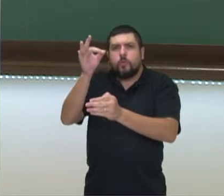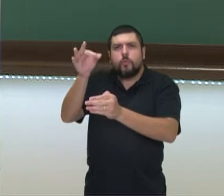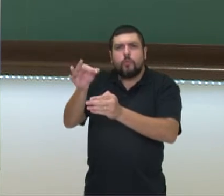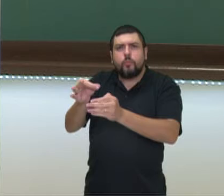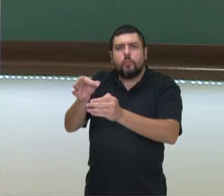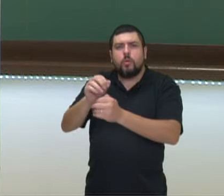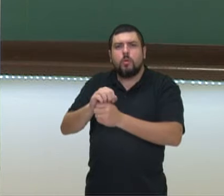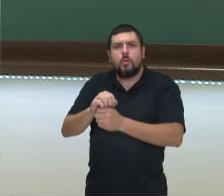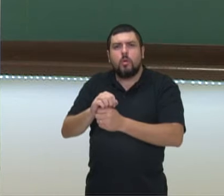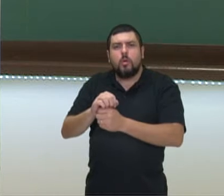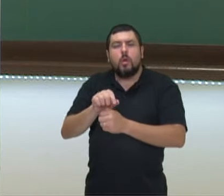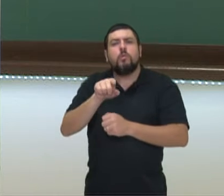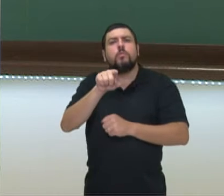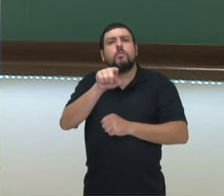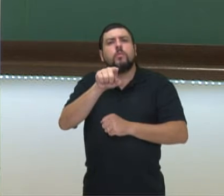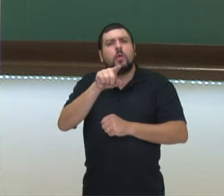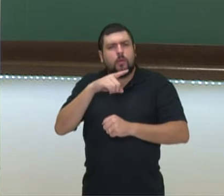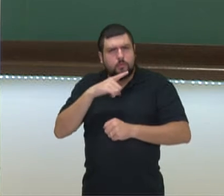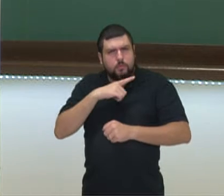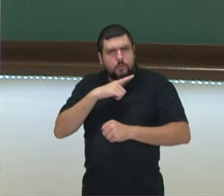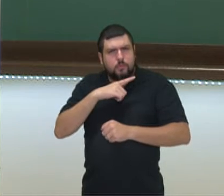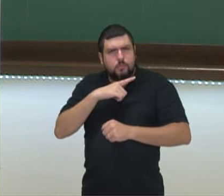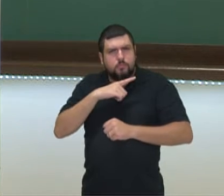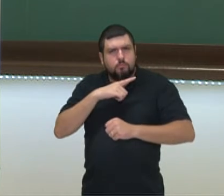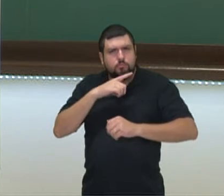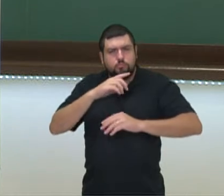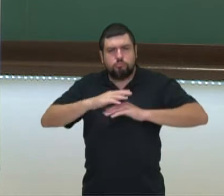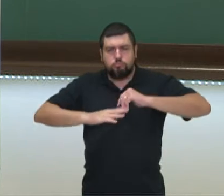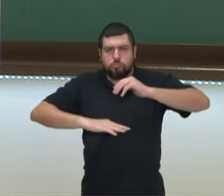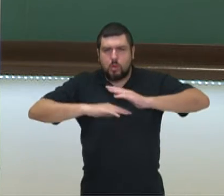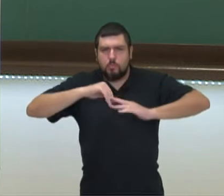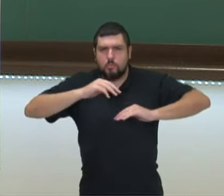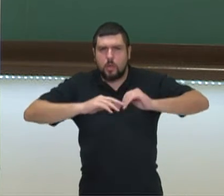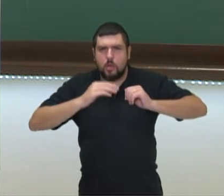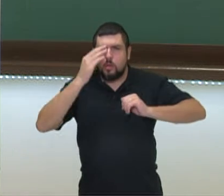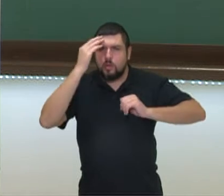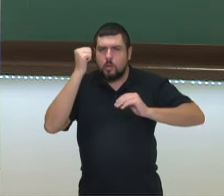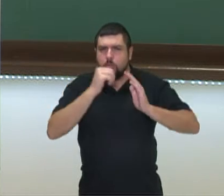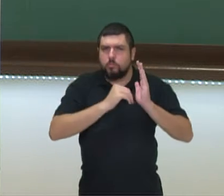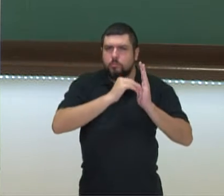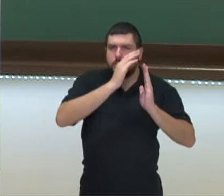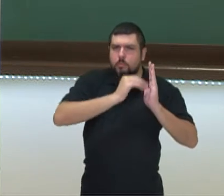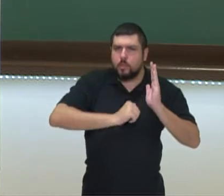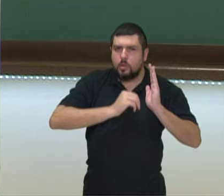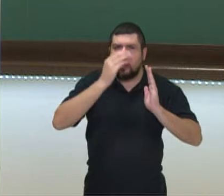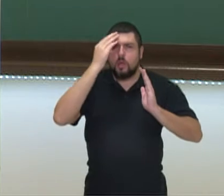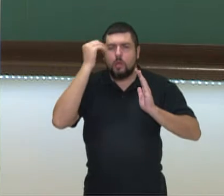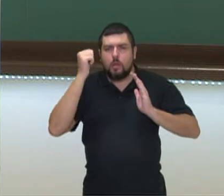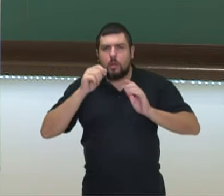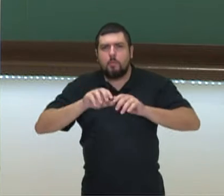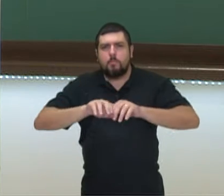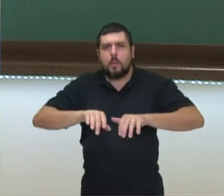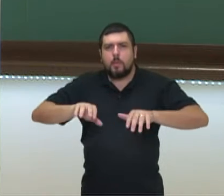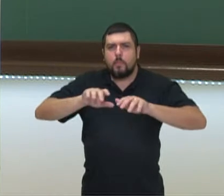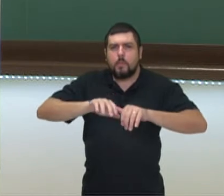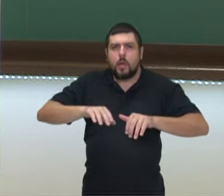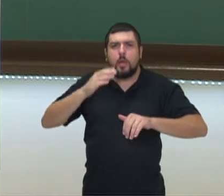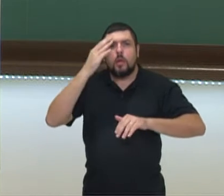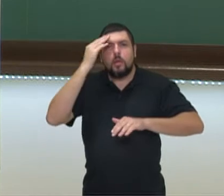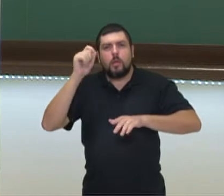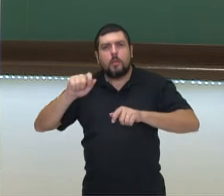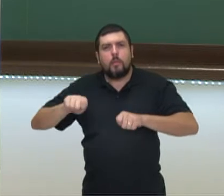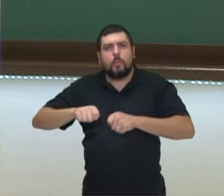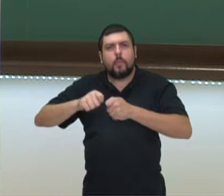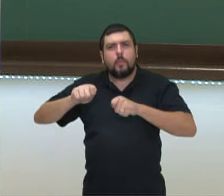algum talento para a arte, né? Você pinta, você borda, né? Você toca algum instrumento? Então vamos falar de arte rupestre hoje e entender